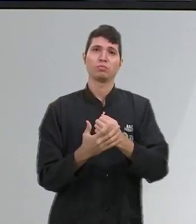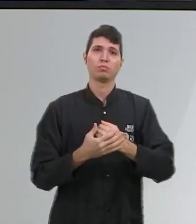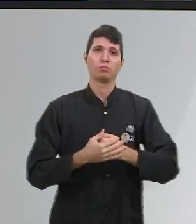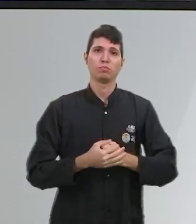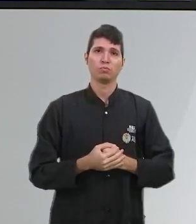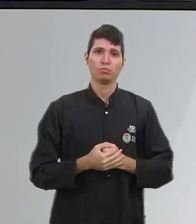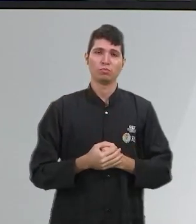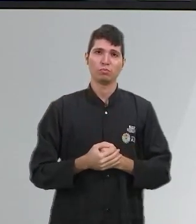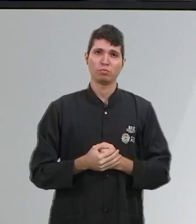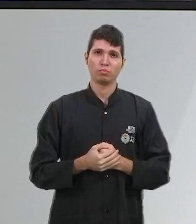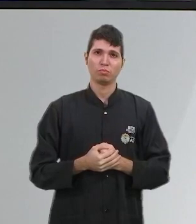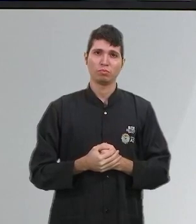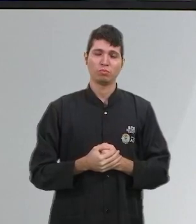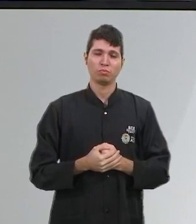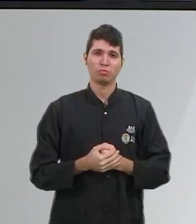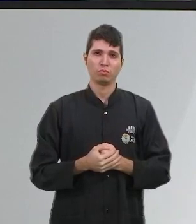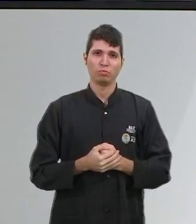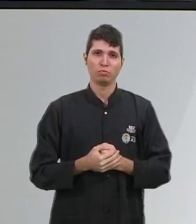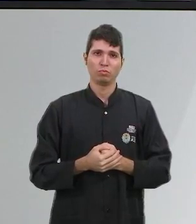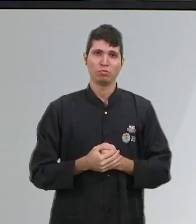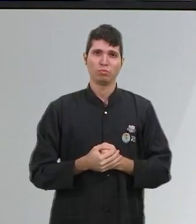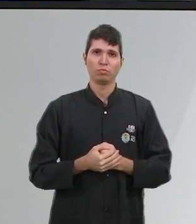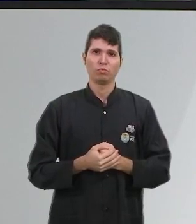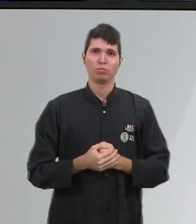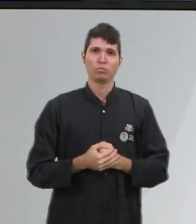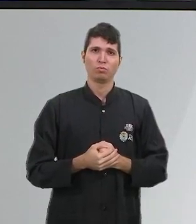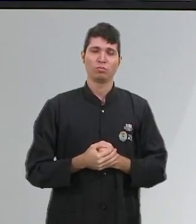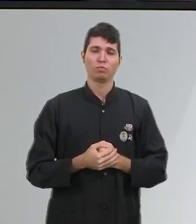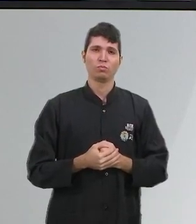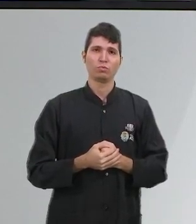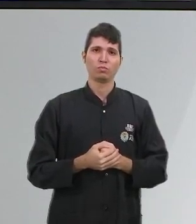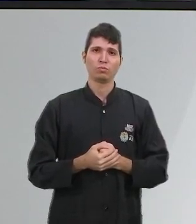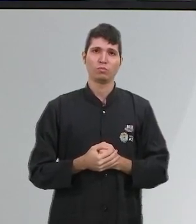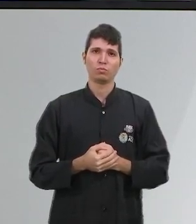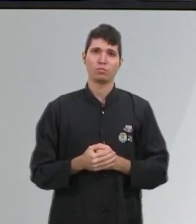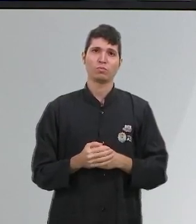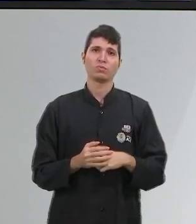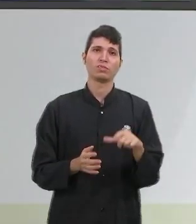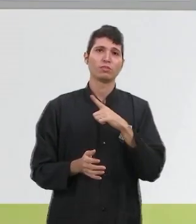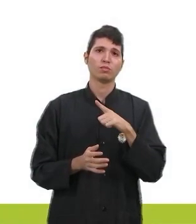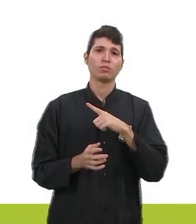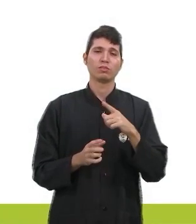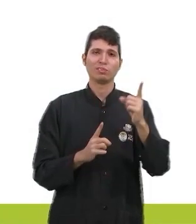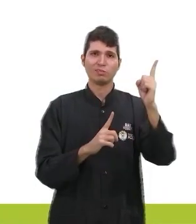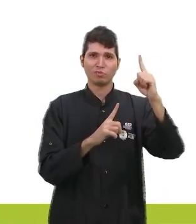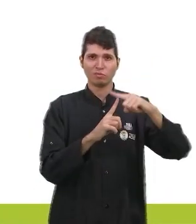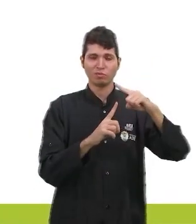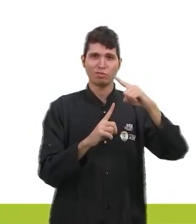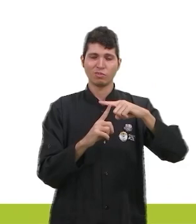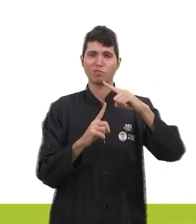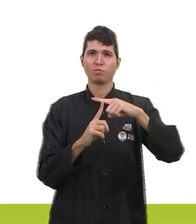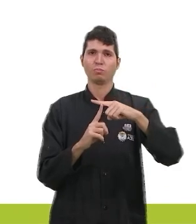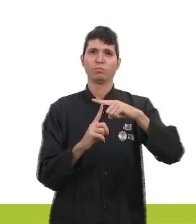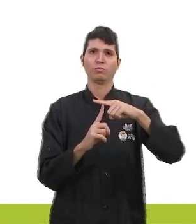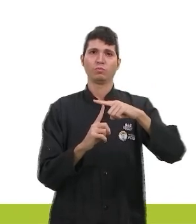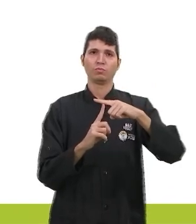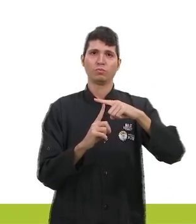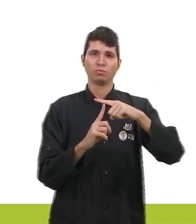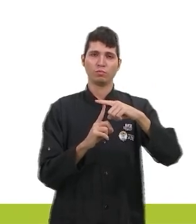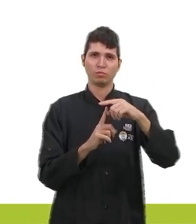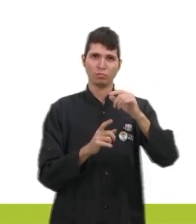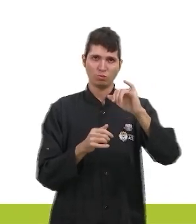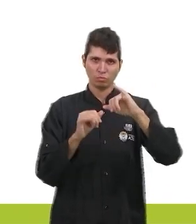Nos compostos orgânicos. Então, existe uma outra classificação quando esses outros elementos,